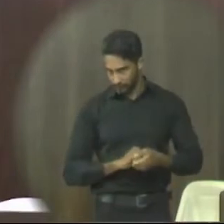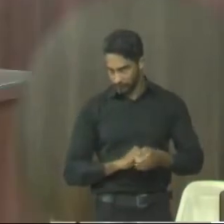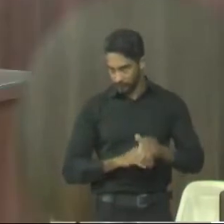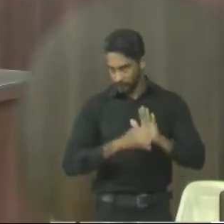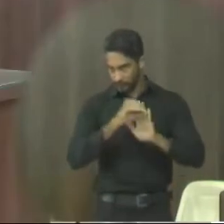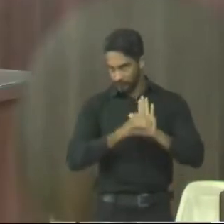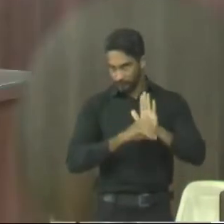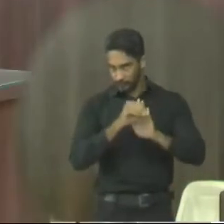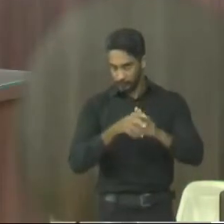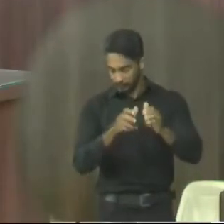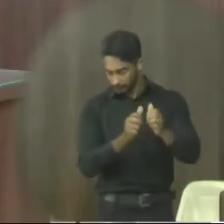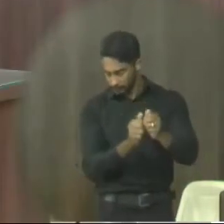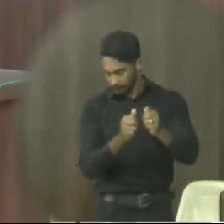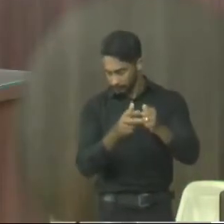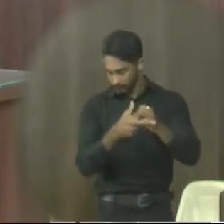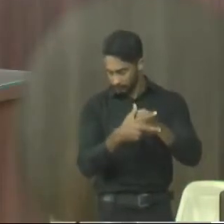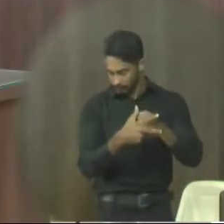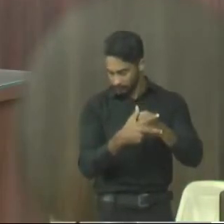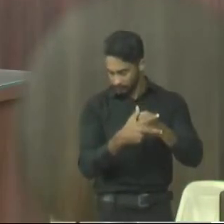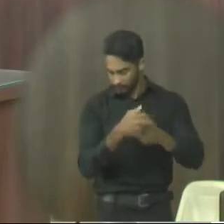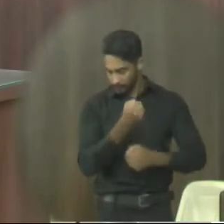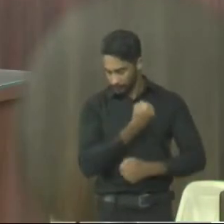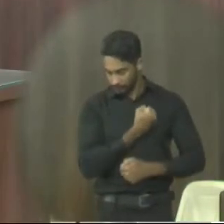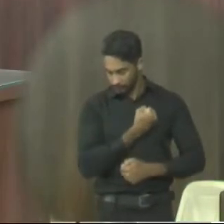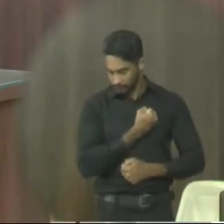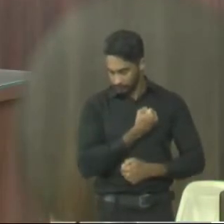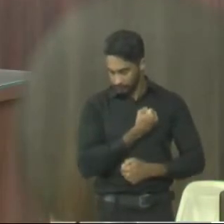Ofício do gabinete, número